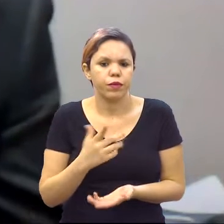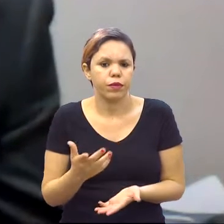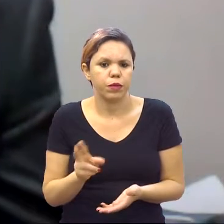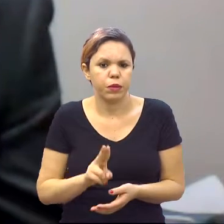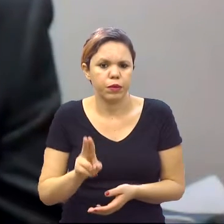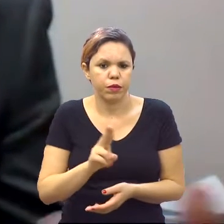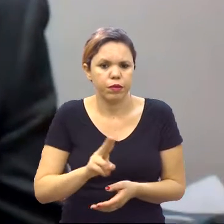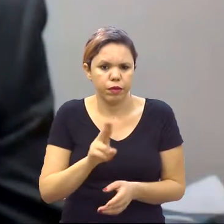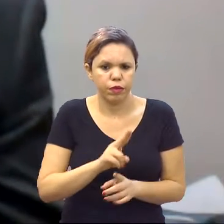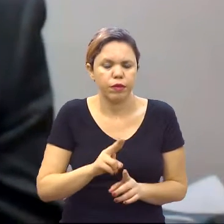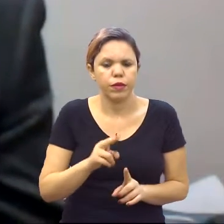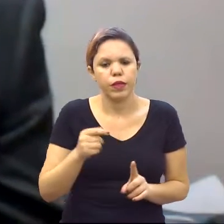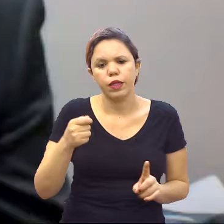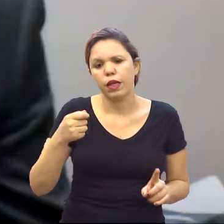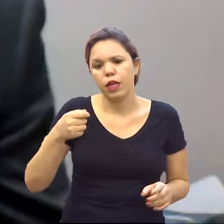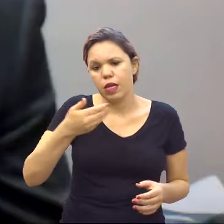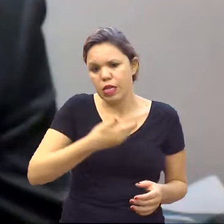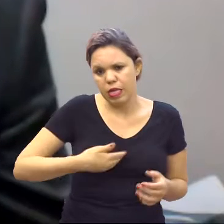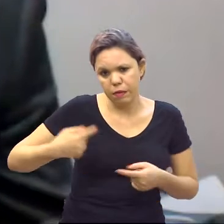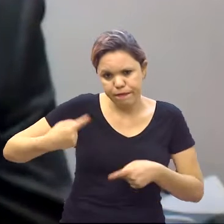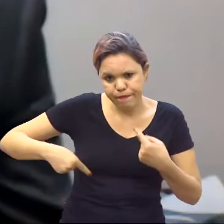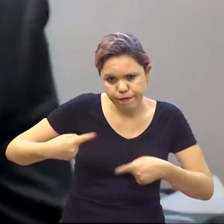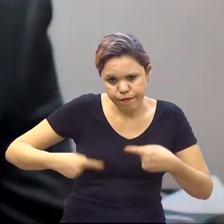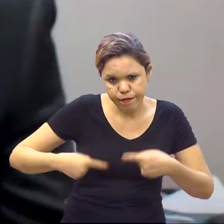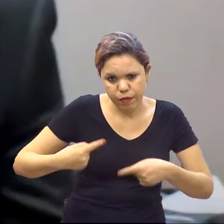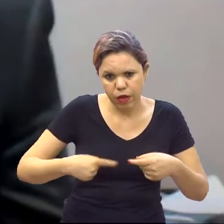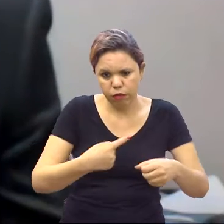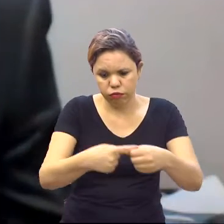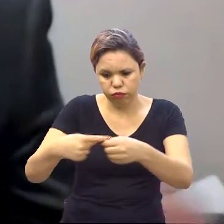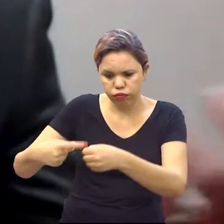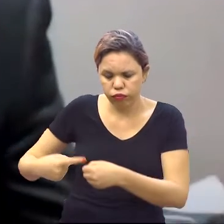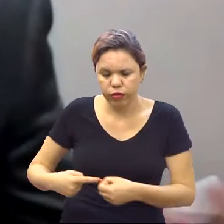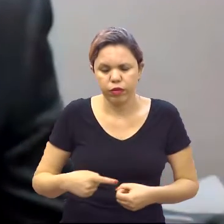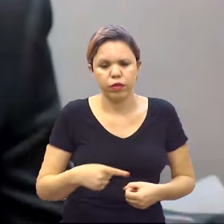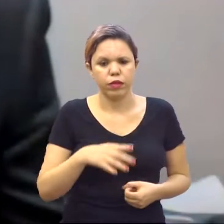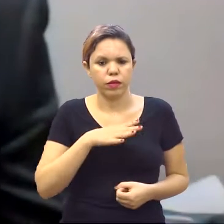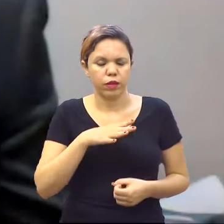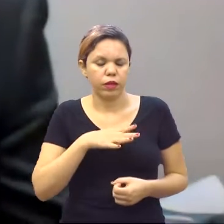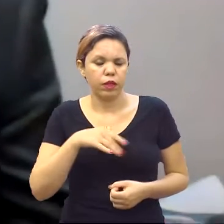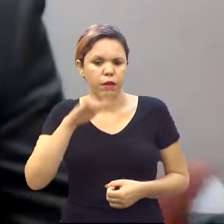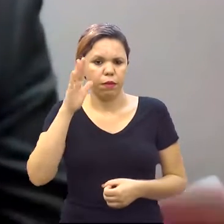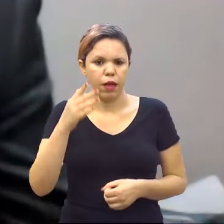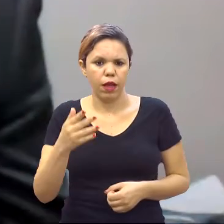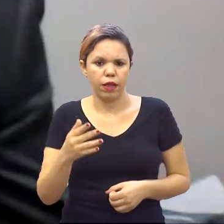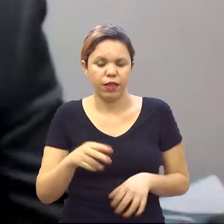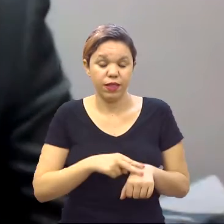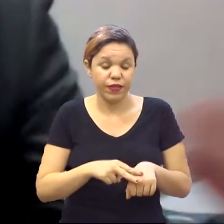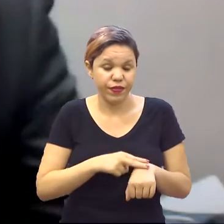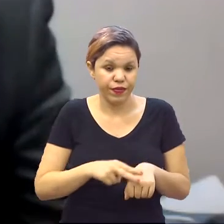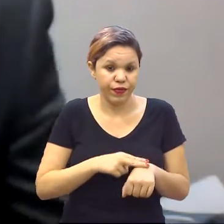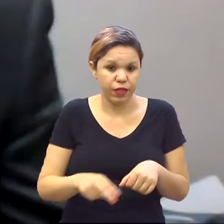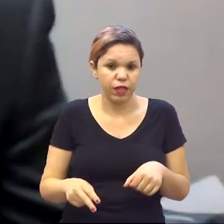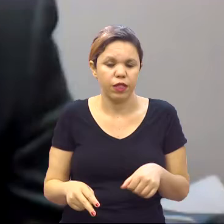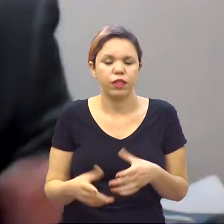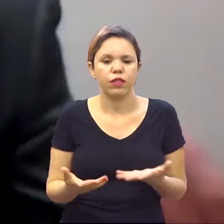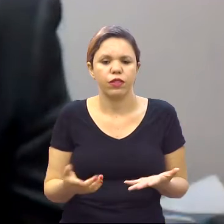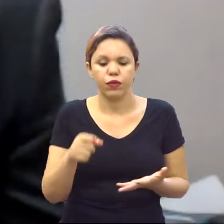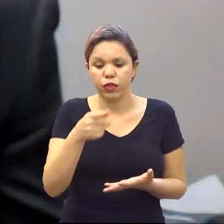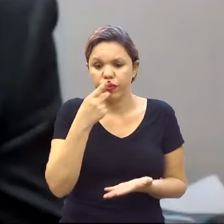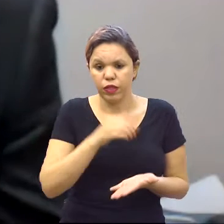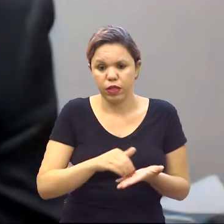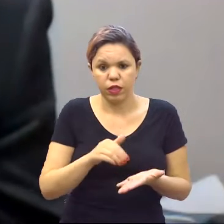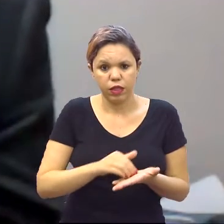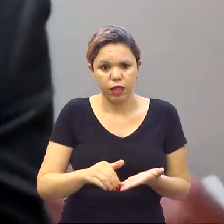desde usar as políticas, que a gente chama de municípios mais verdes. Você mencionou há pouco na Secretaria